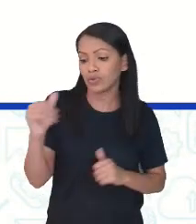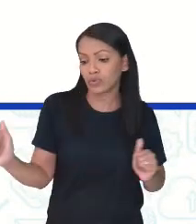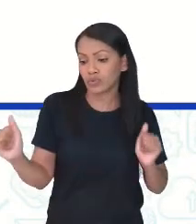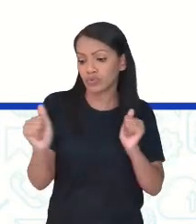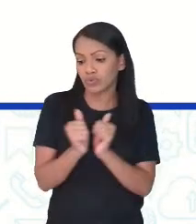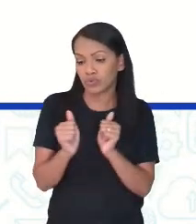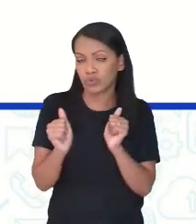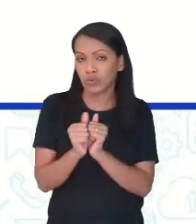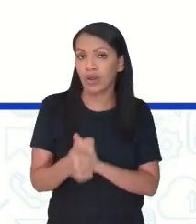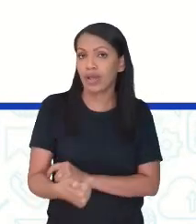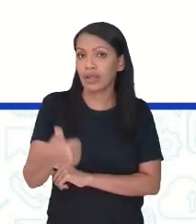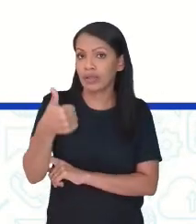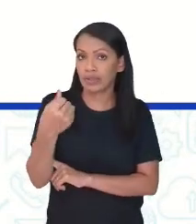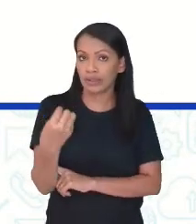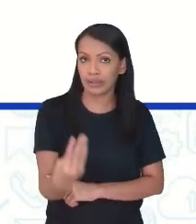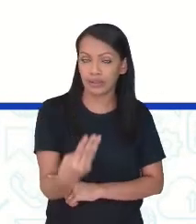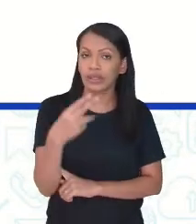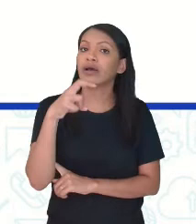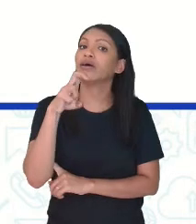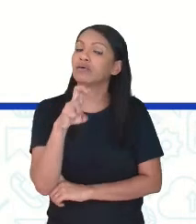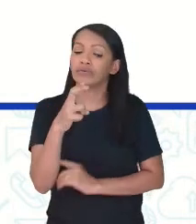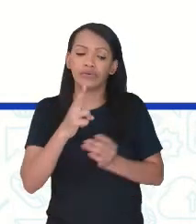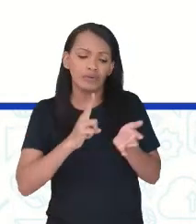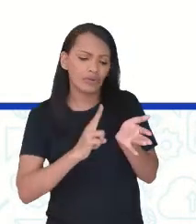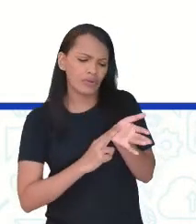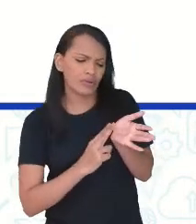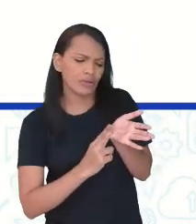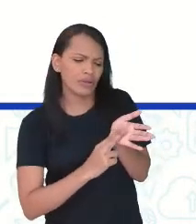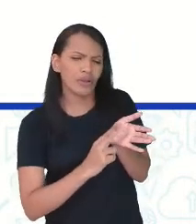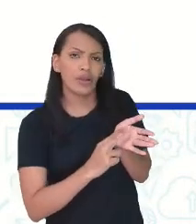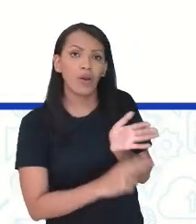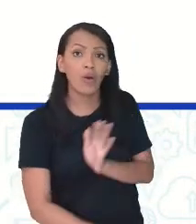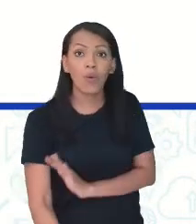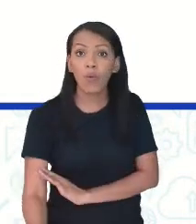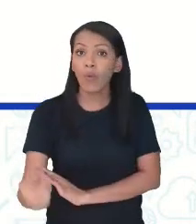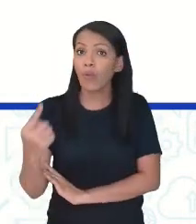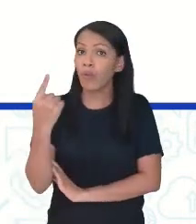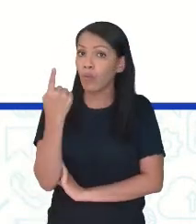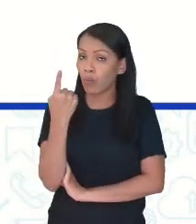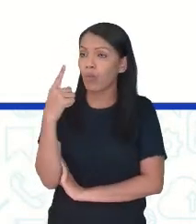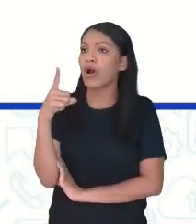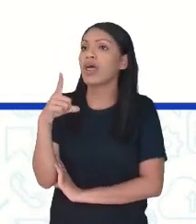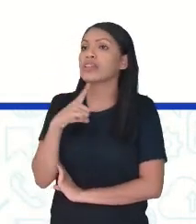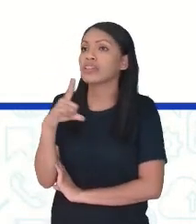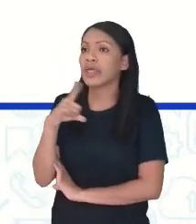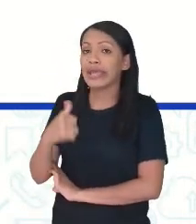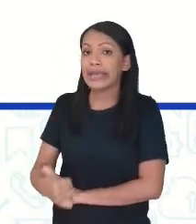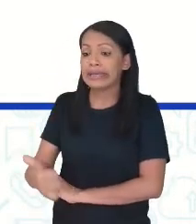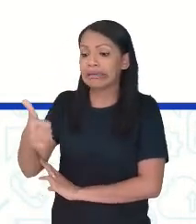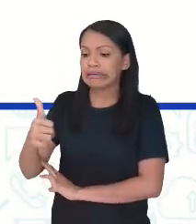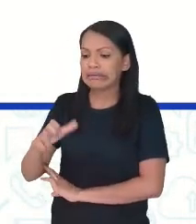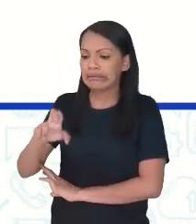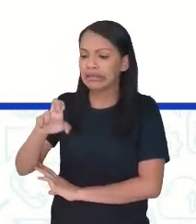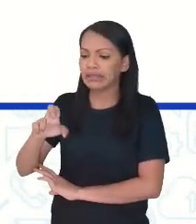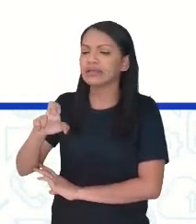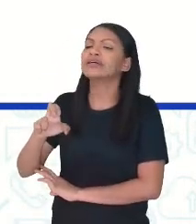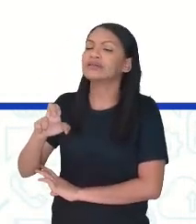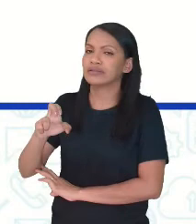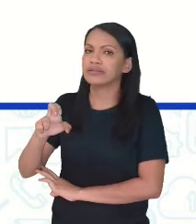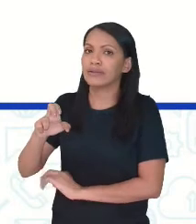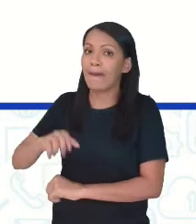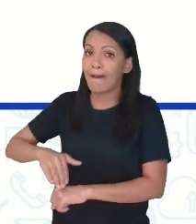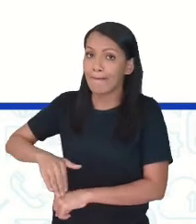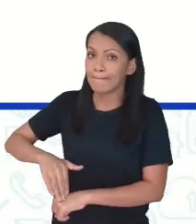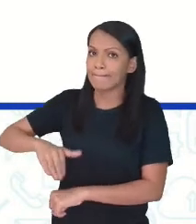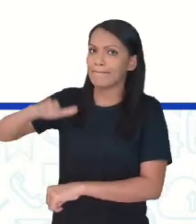têm 135 figurinhas e que uma tem 15 figurinhas a mais que a outra, certo? Então, se